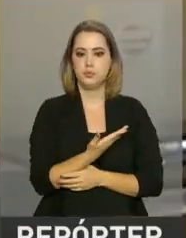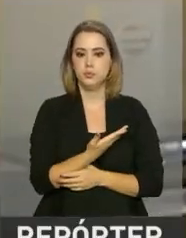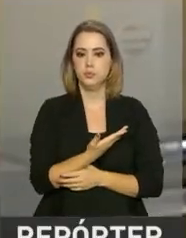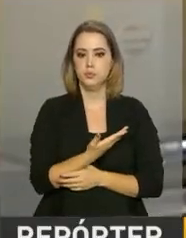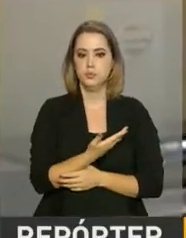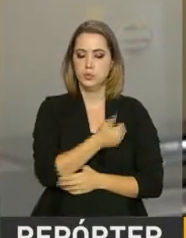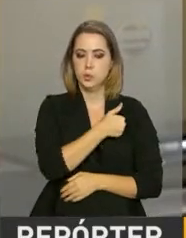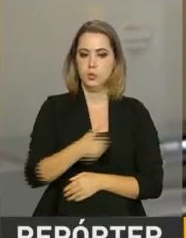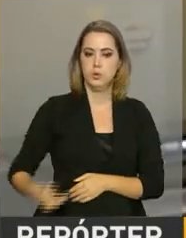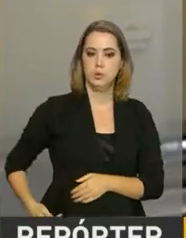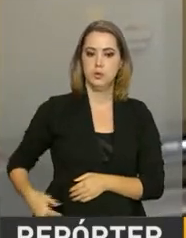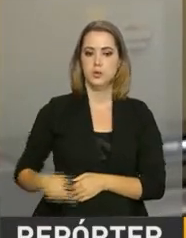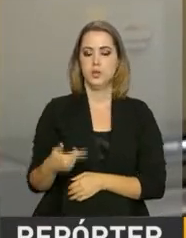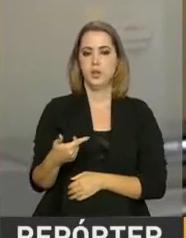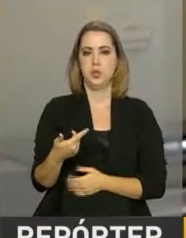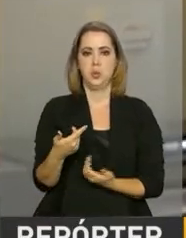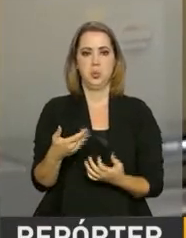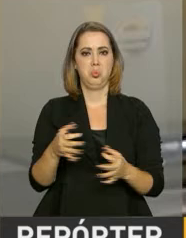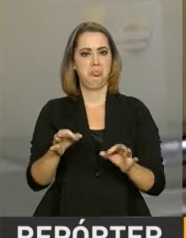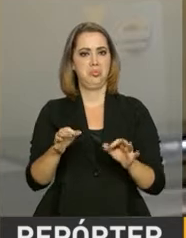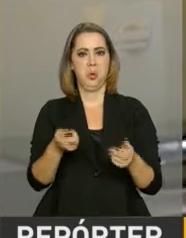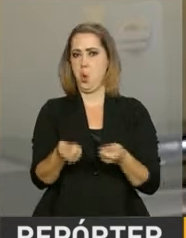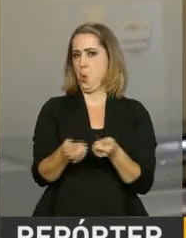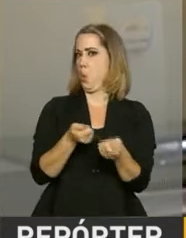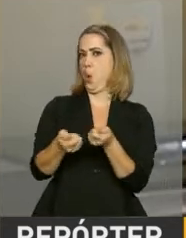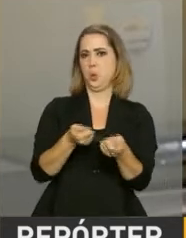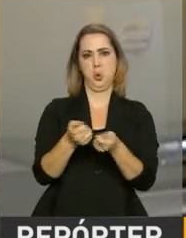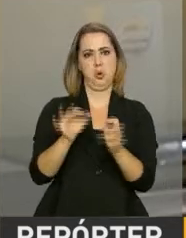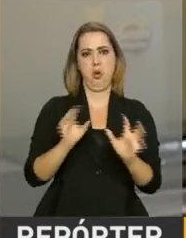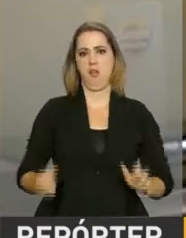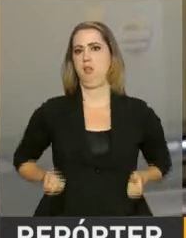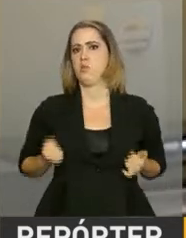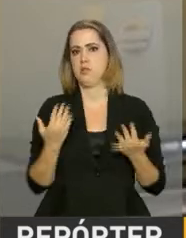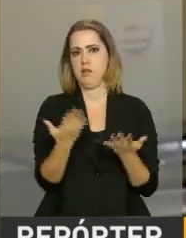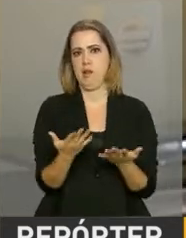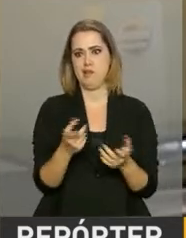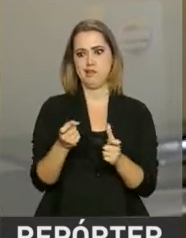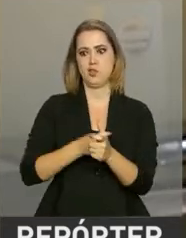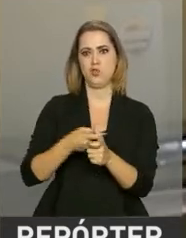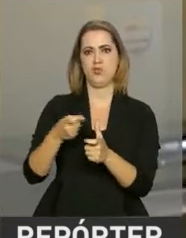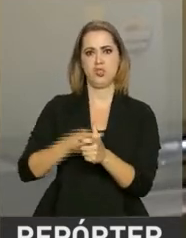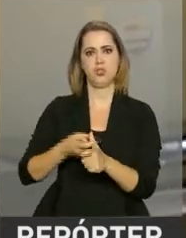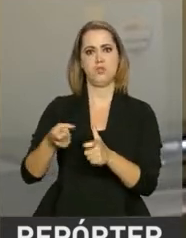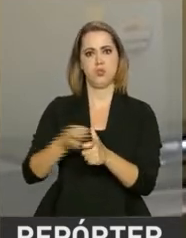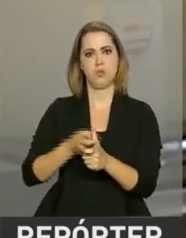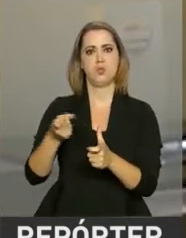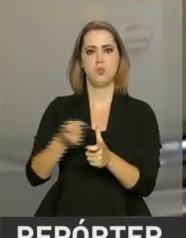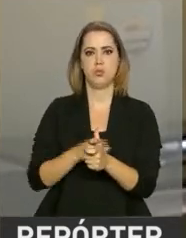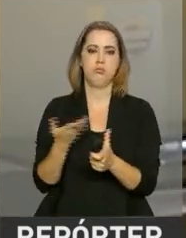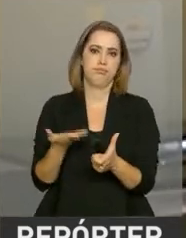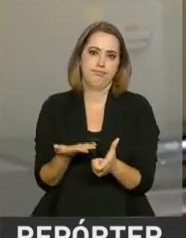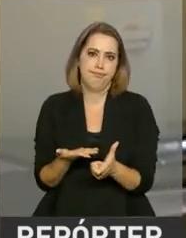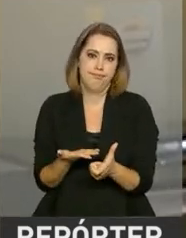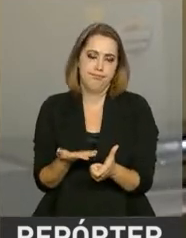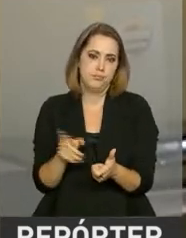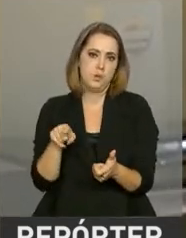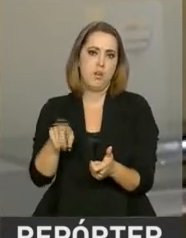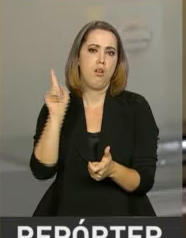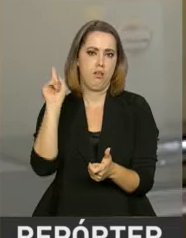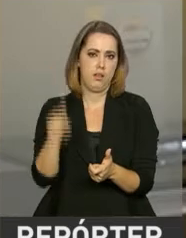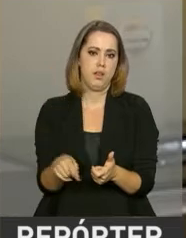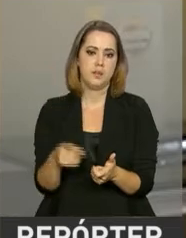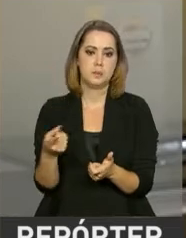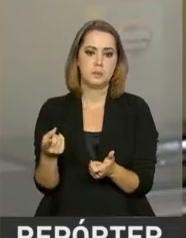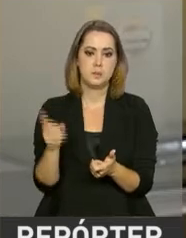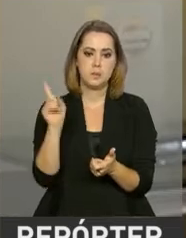é e se por ventura cheia até dez times recorrentes como é o caso no brasil atualmente isso é uma